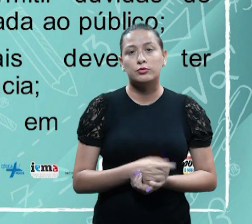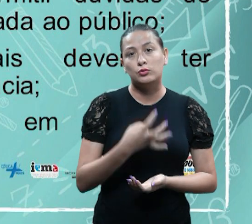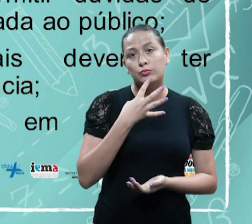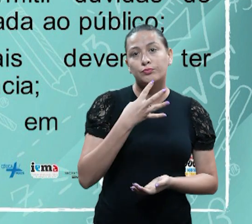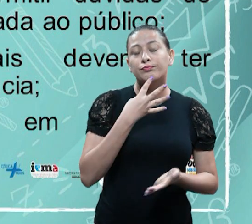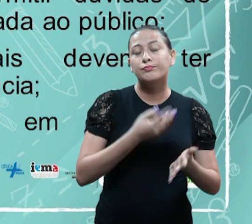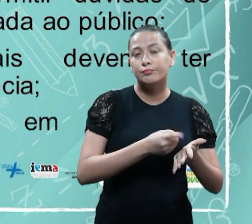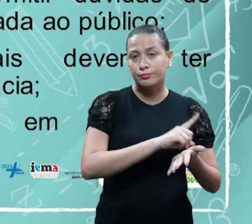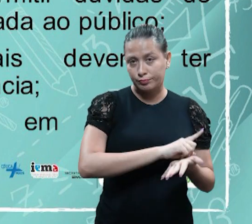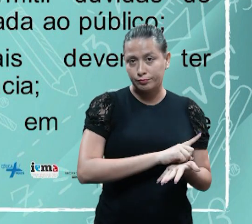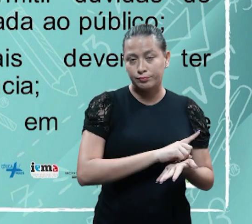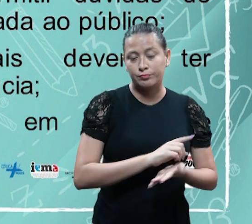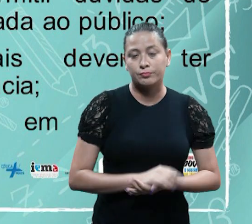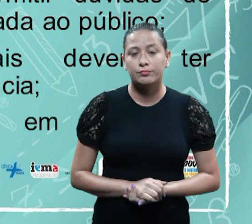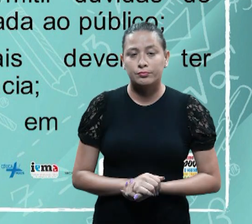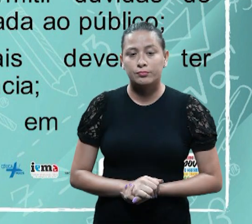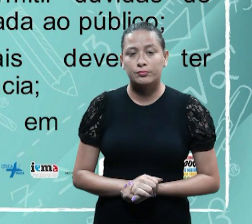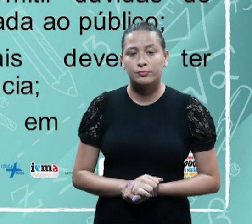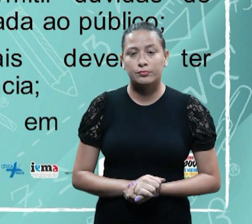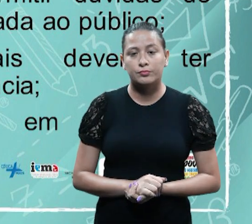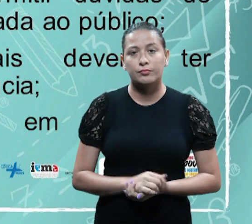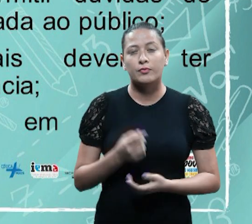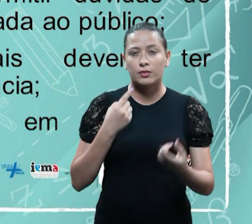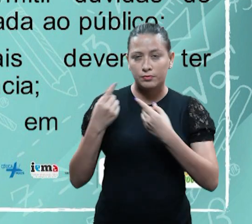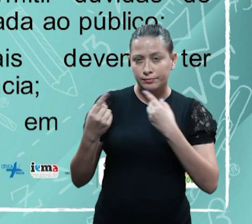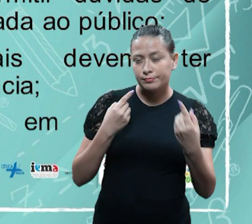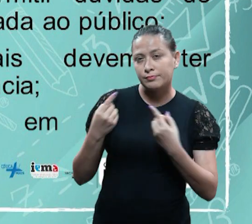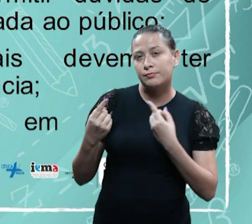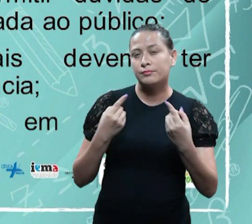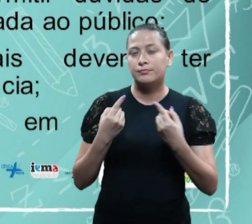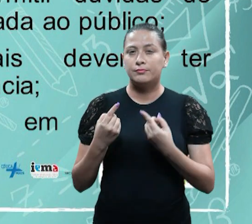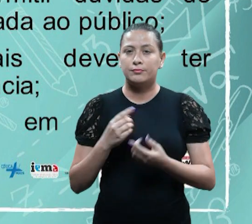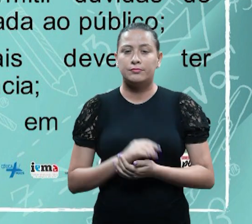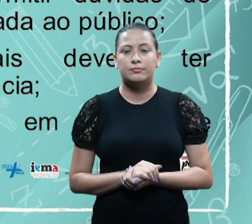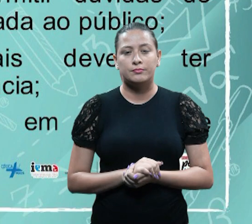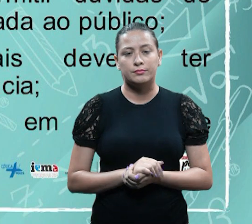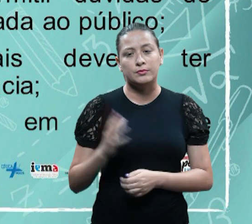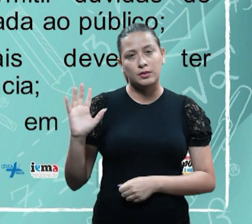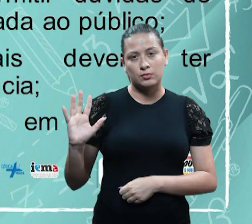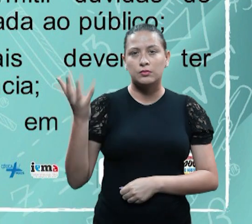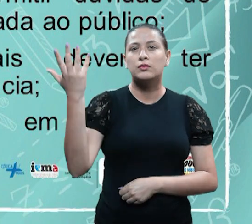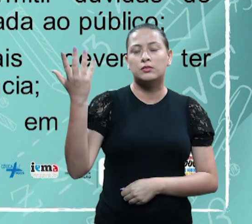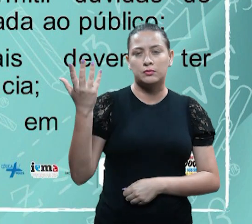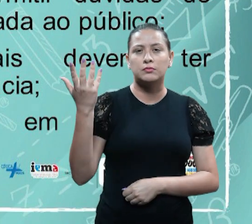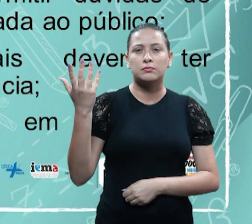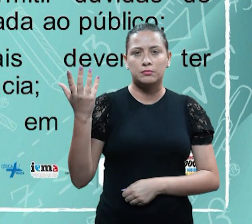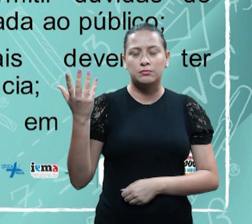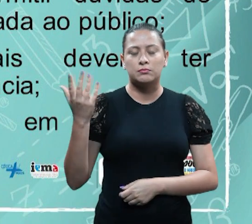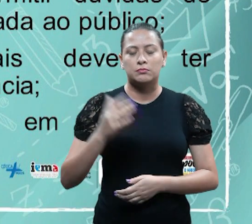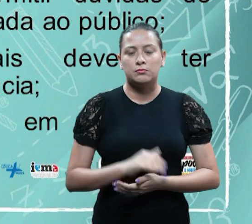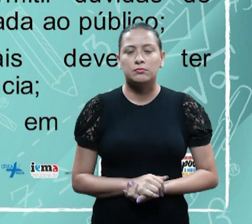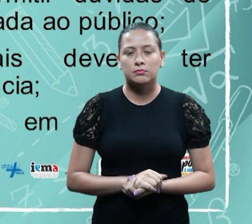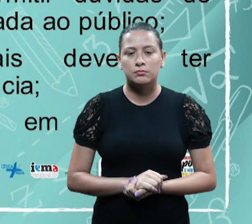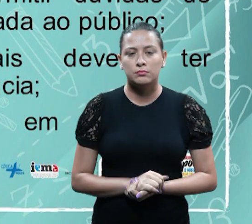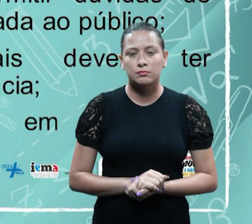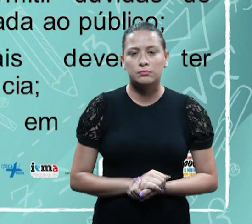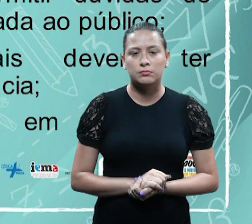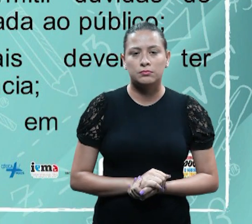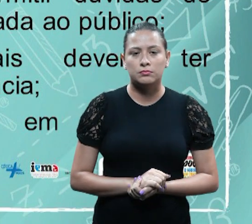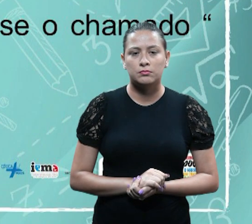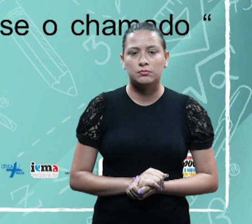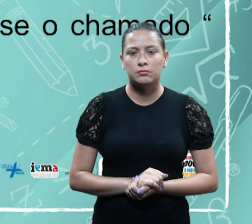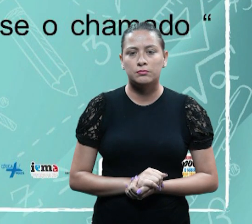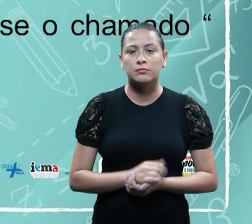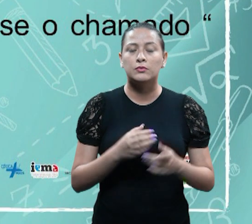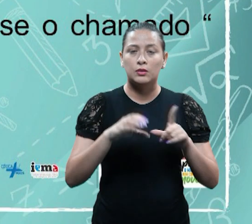os temas atuais, né? Para a gente discutir, né? Acontecimentos mais recentes, a gente tem que ter cuidado com